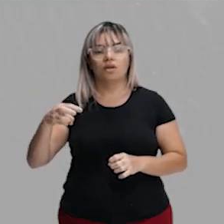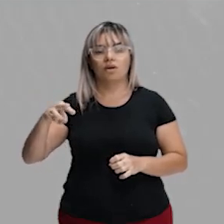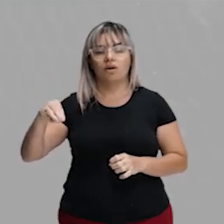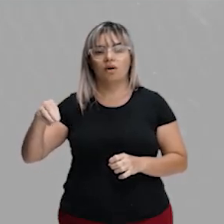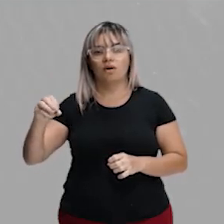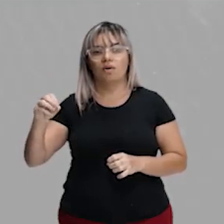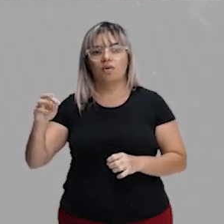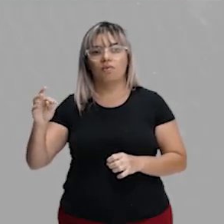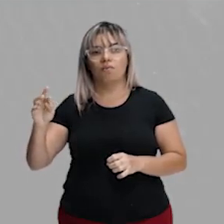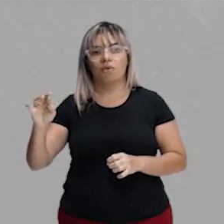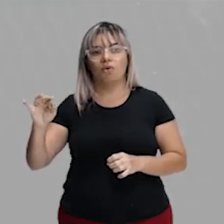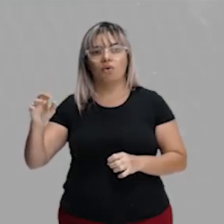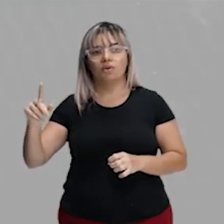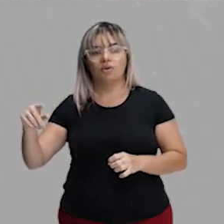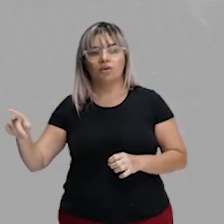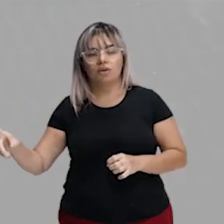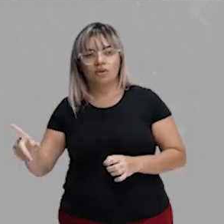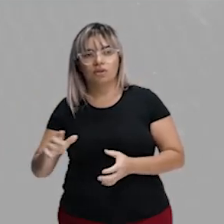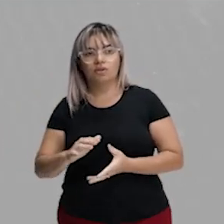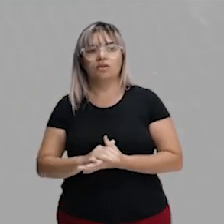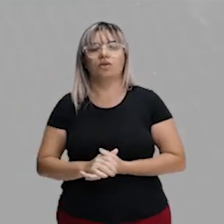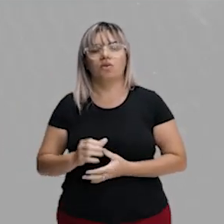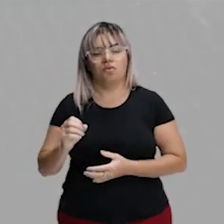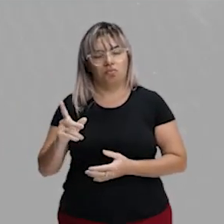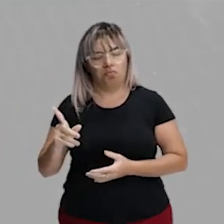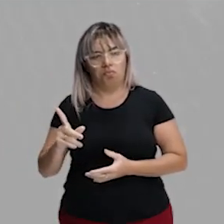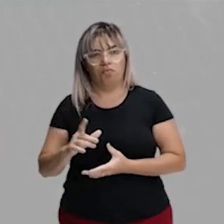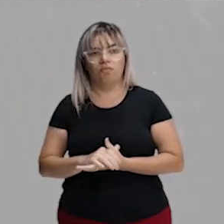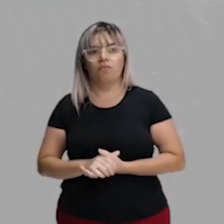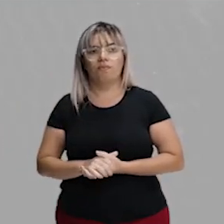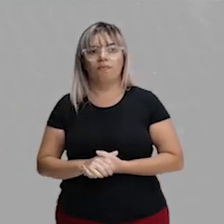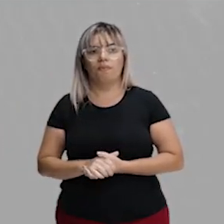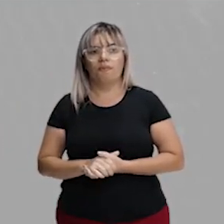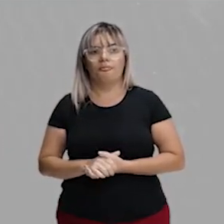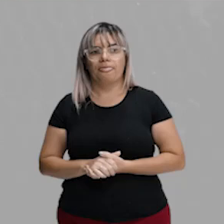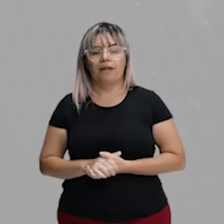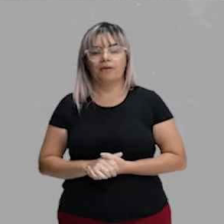ou contra-eletromotriz, ok?